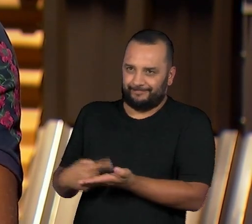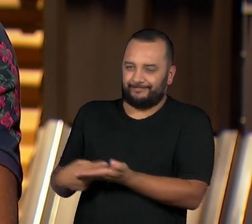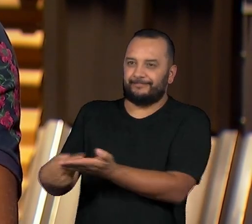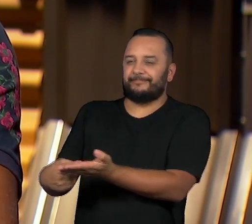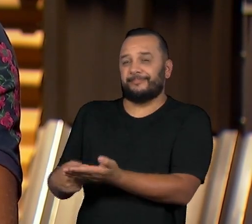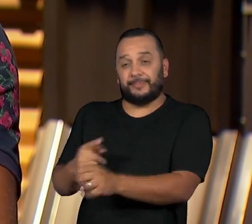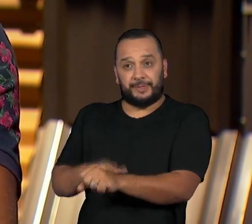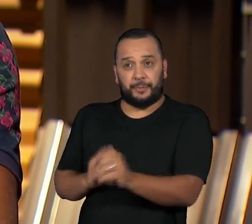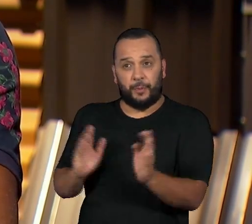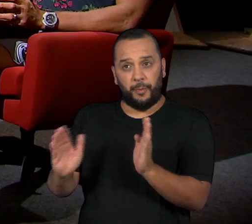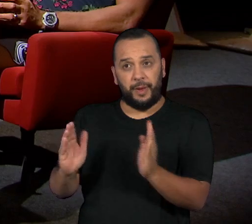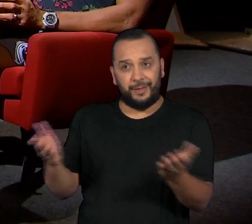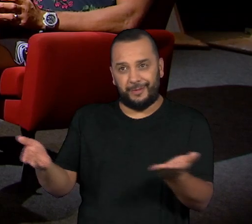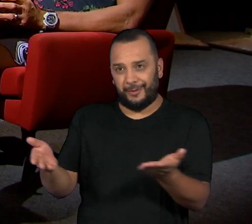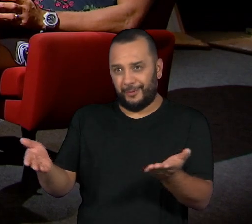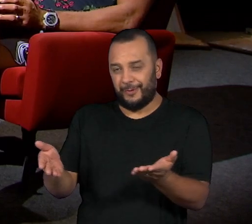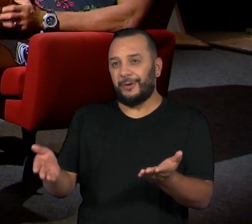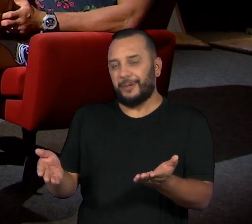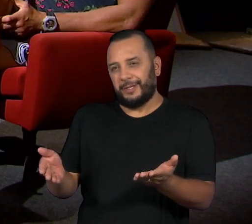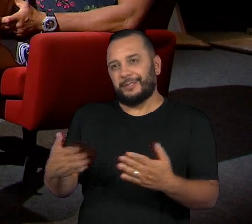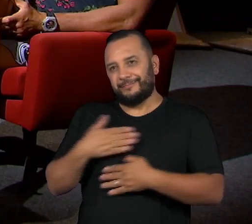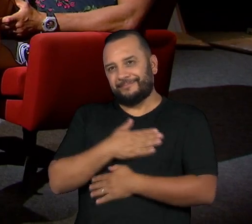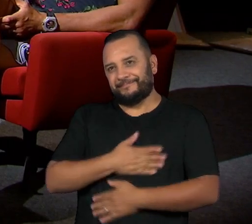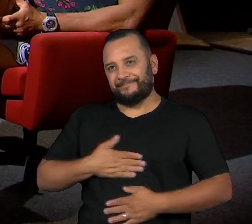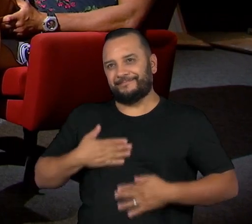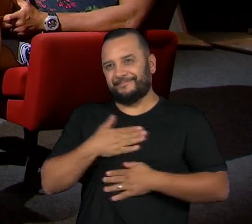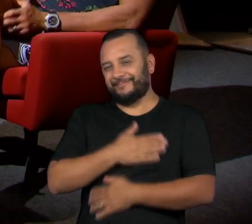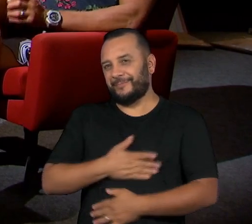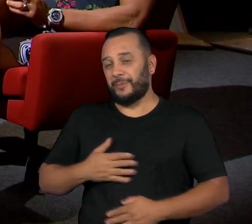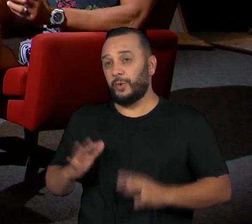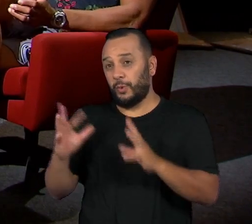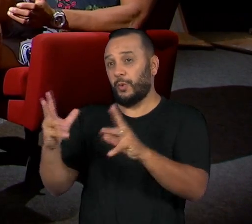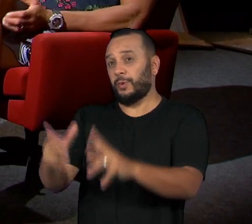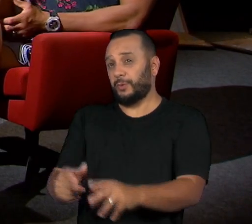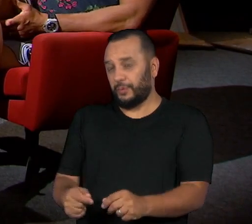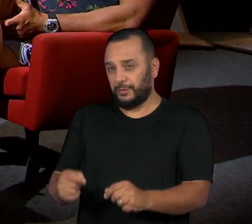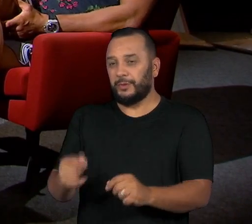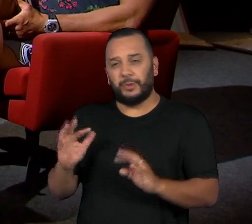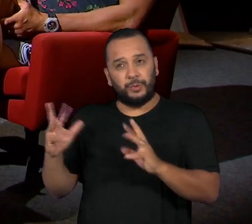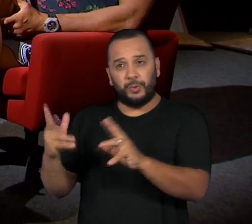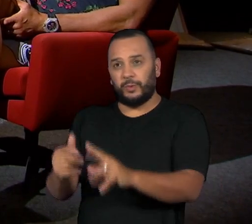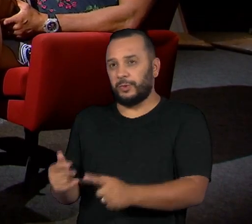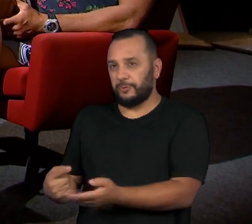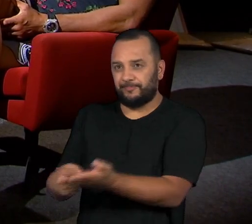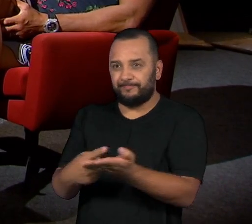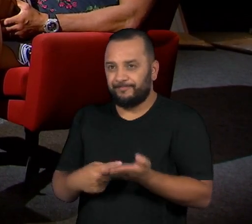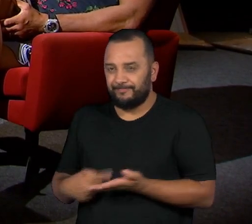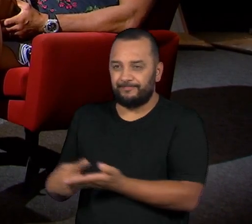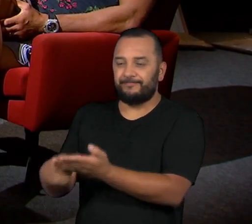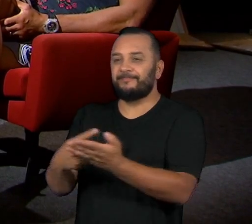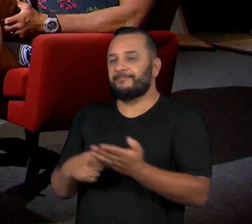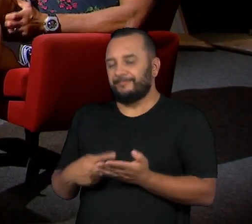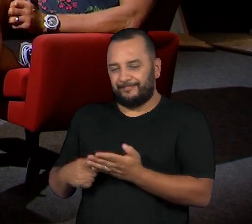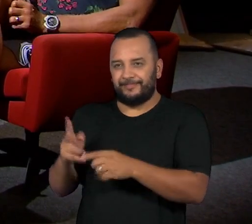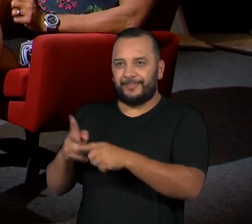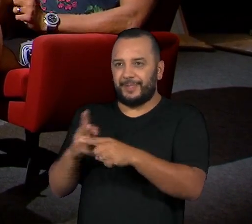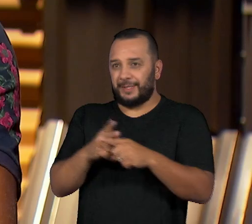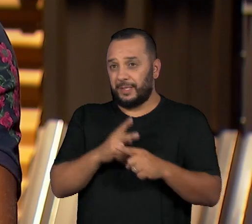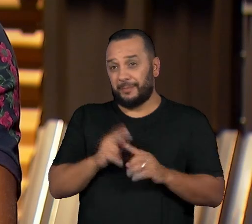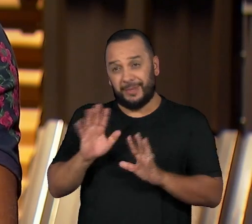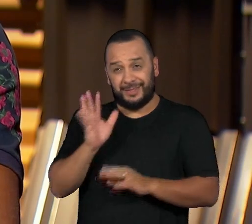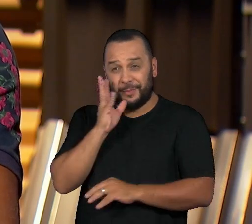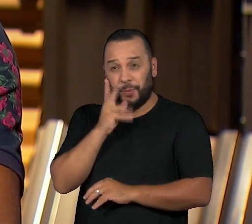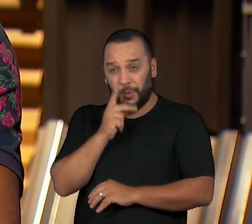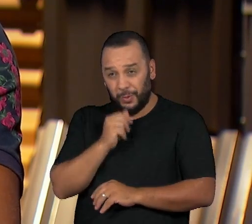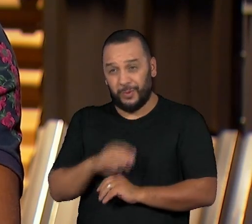momento assim de grande satisfação, né? De todos os envolvidos na série, né? Mas demorou um tempo.